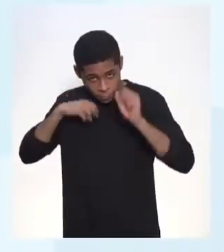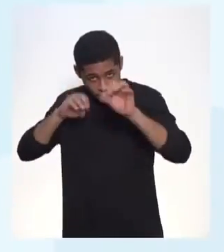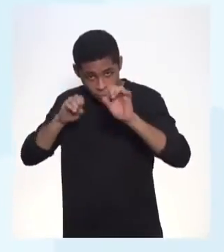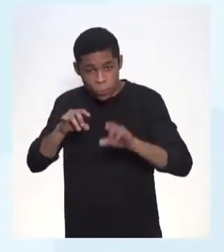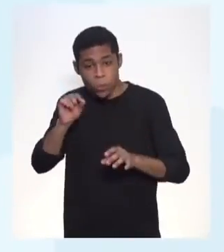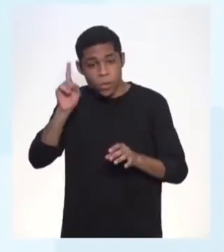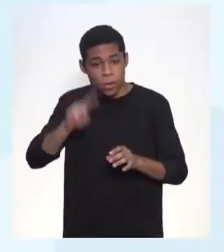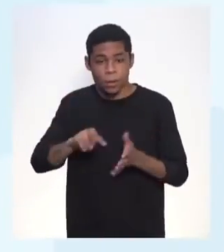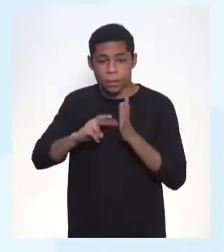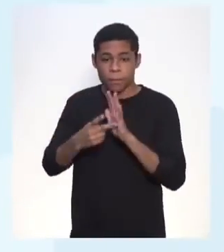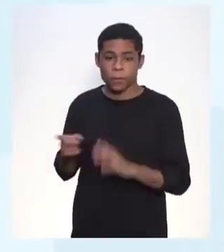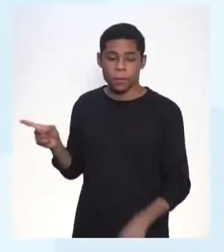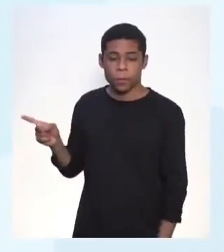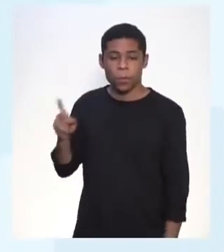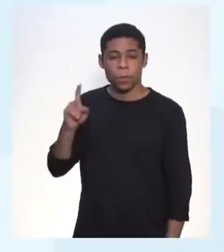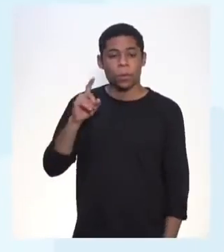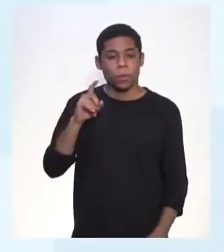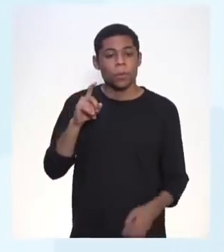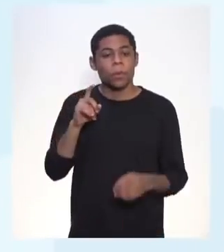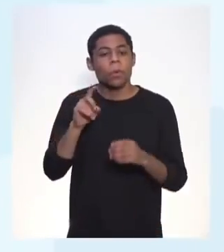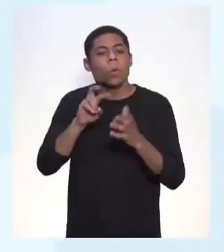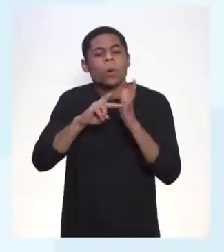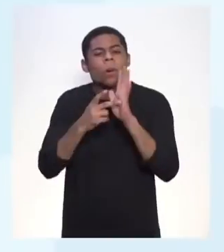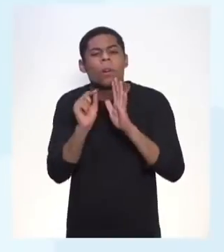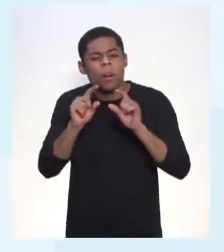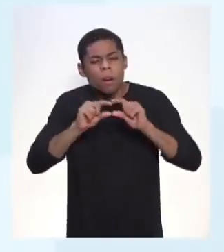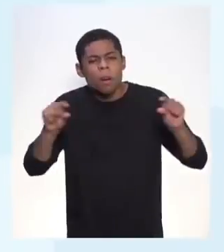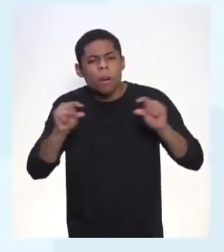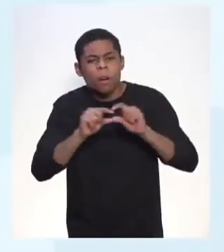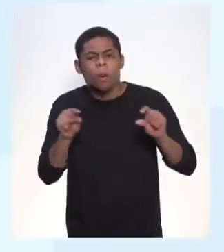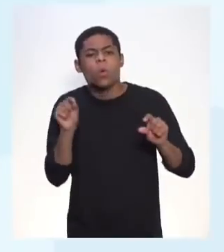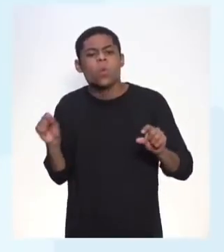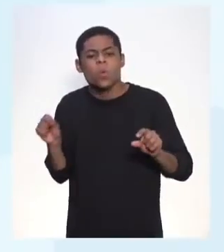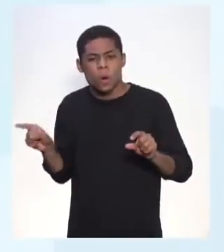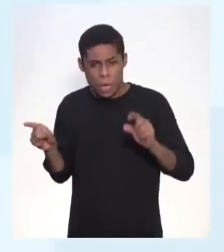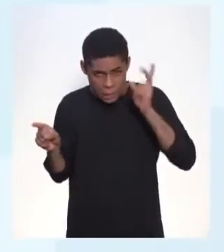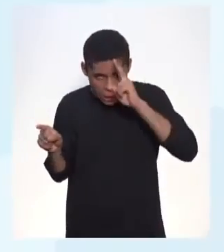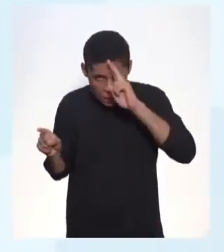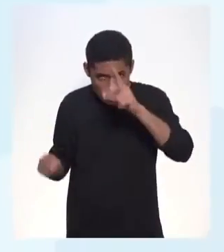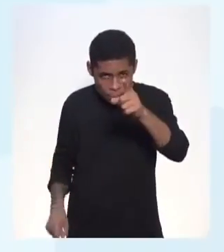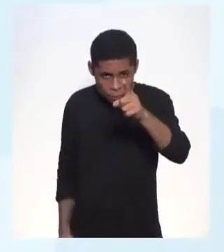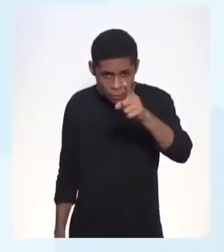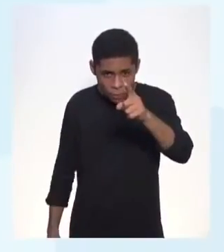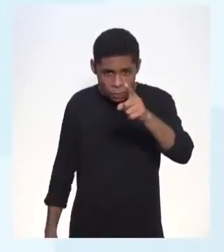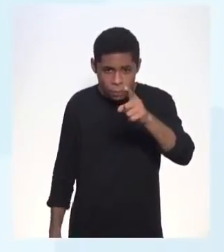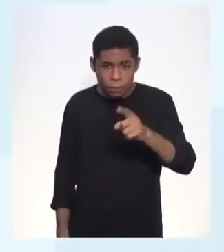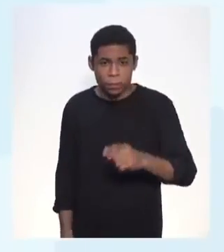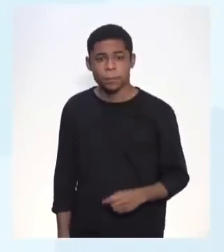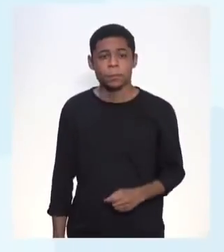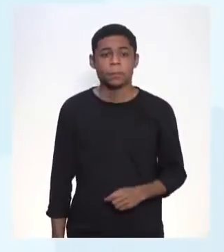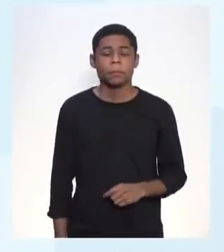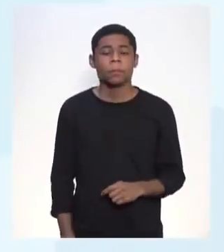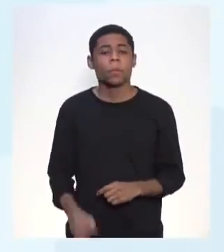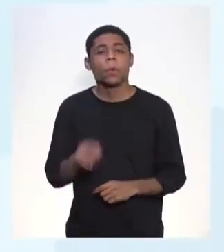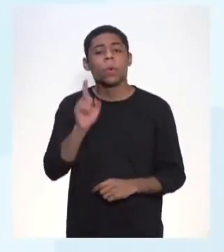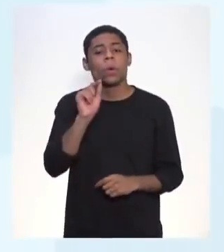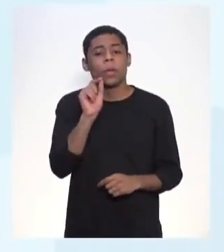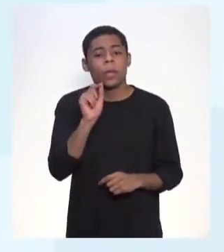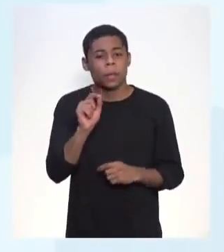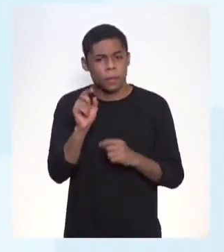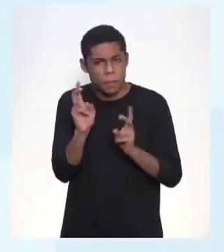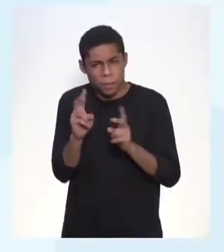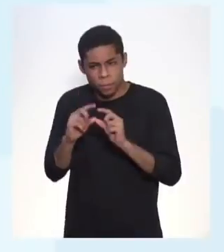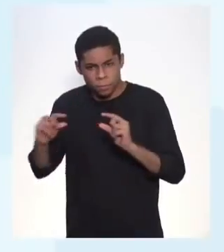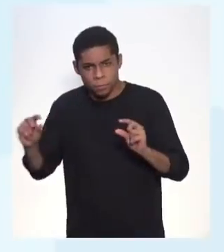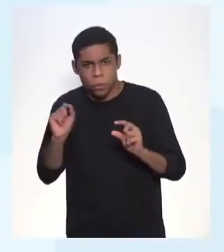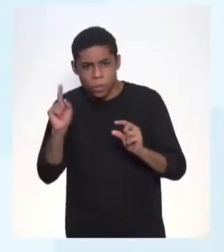que significa isso aí. Ó. What is a short story? Do you remember? Traduz, João. Pode traduzir. O que é um conto, você se